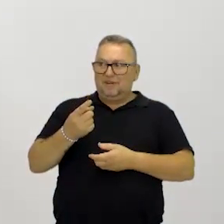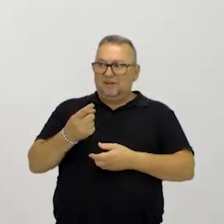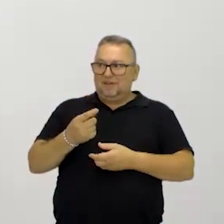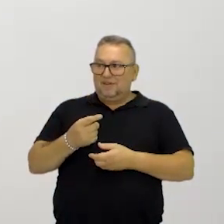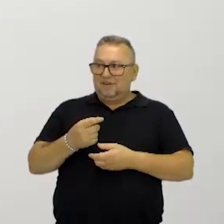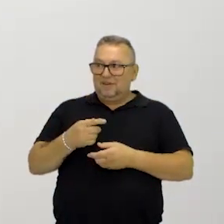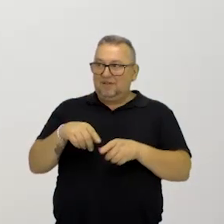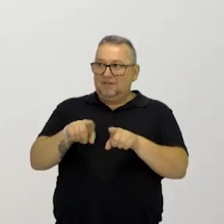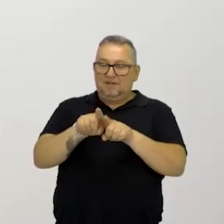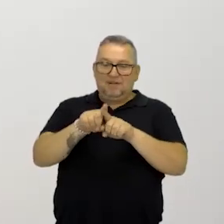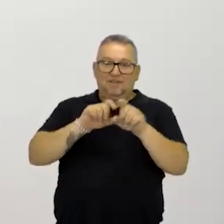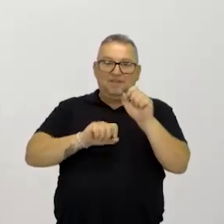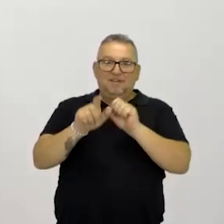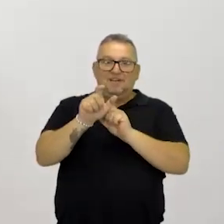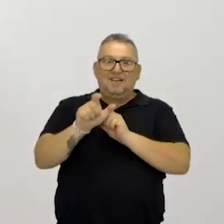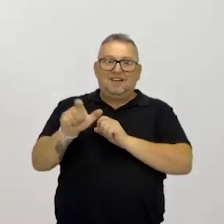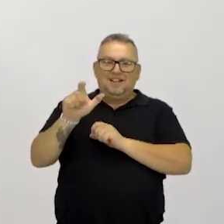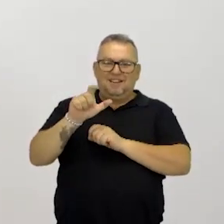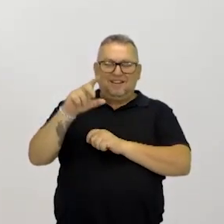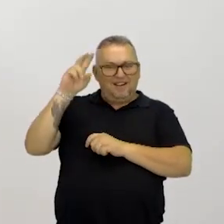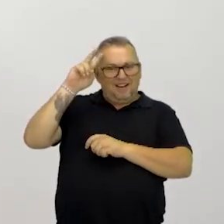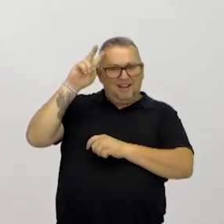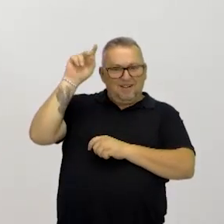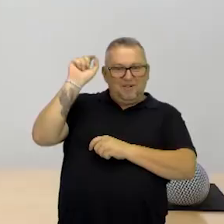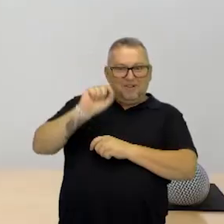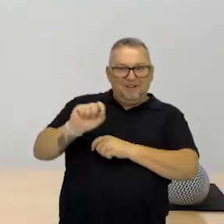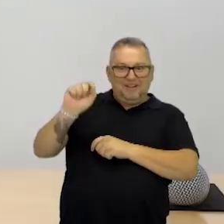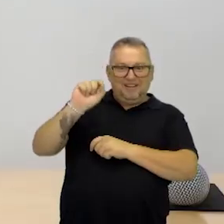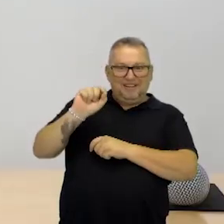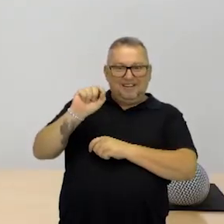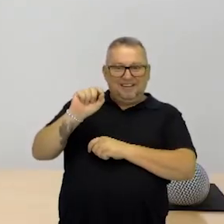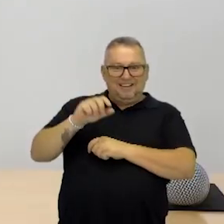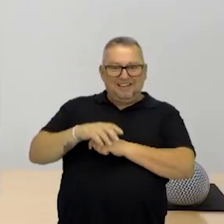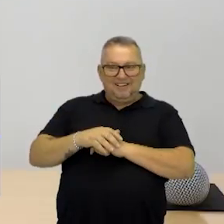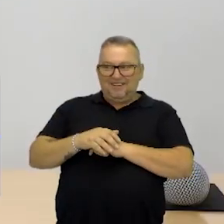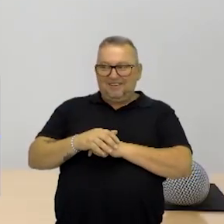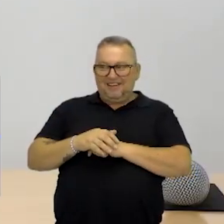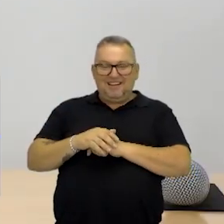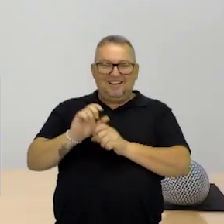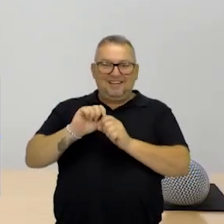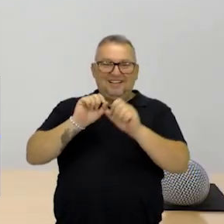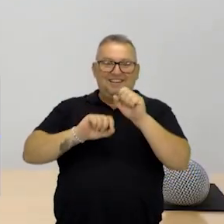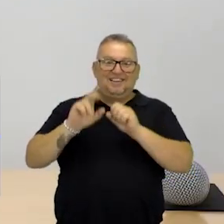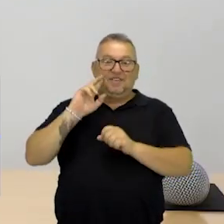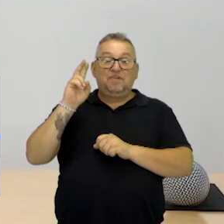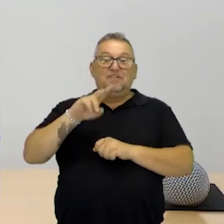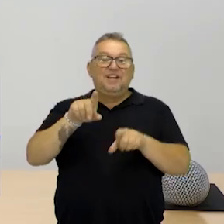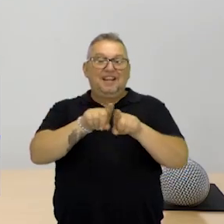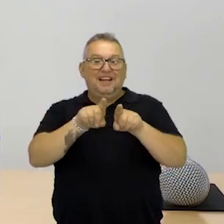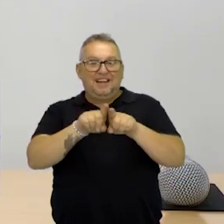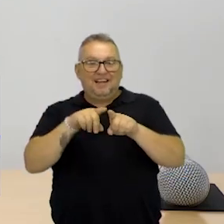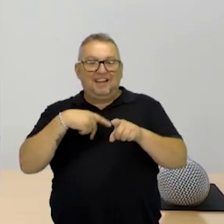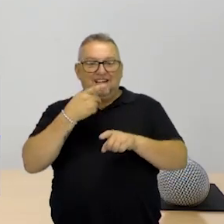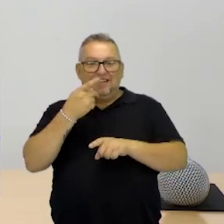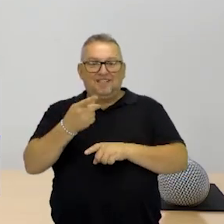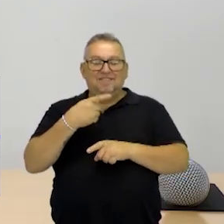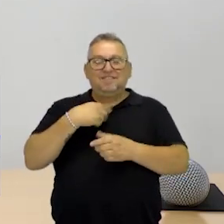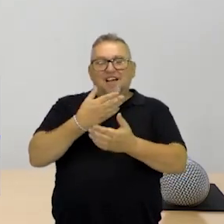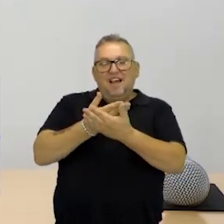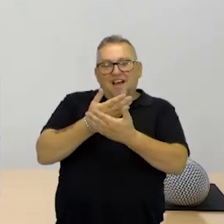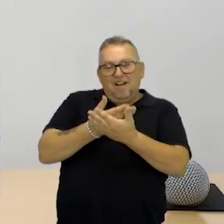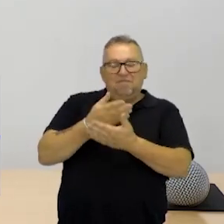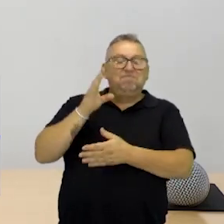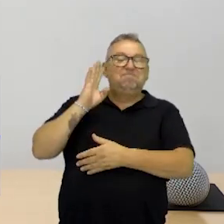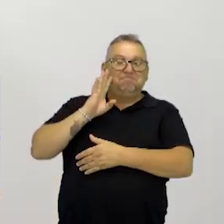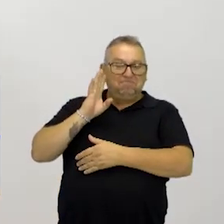palavra perpendicularismo lembra o que mesmo, Vivi? Vem de retas concorrentes, formando 90 graus, né, entre elas. Isso,